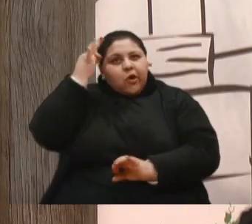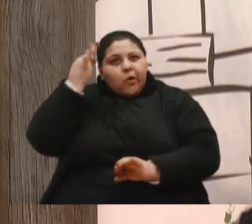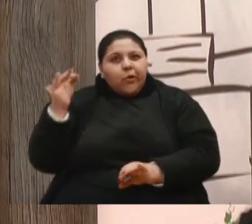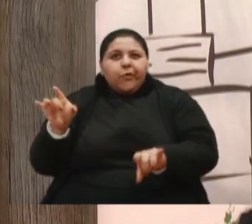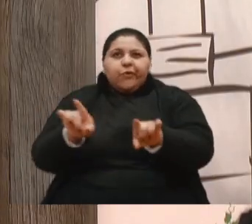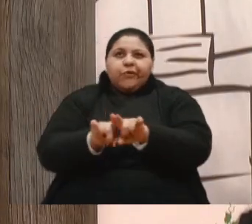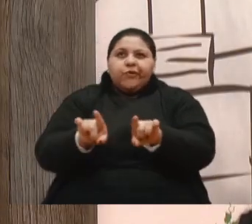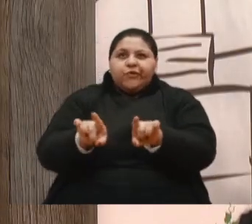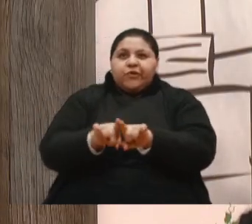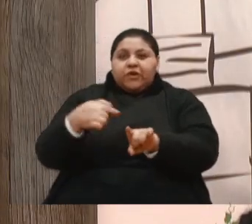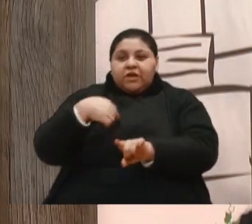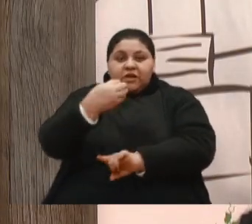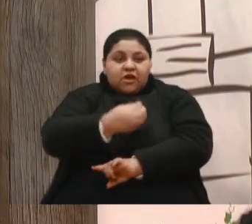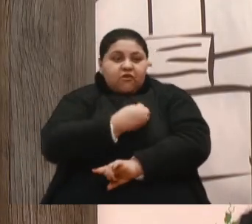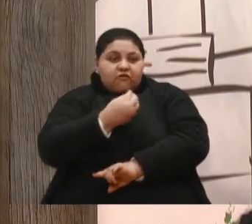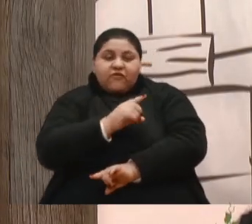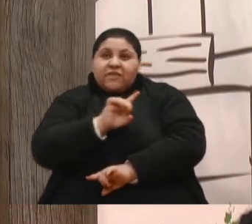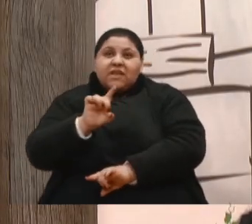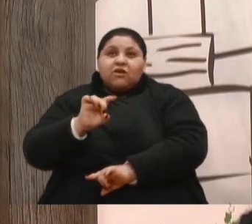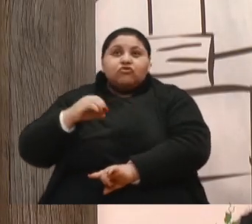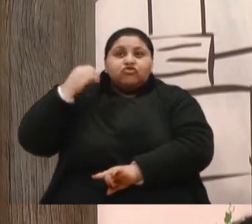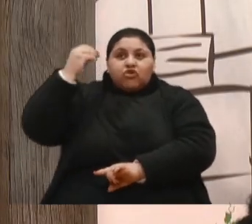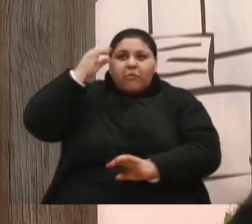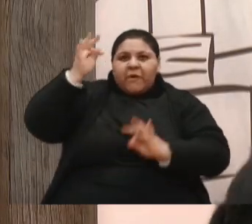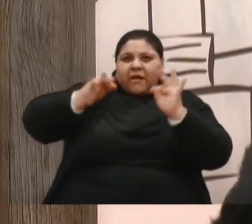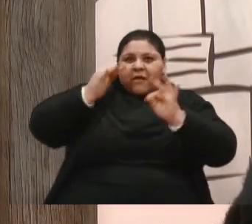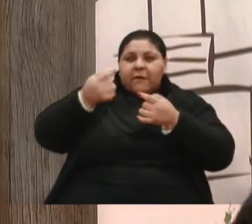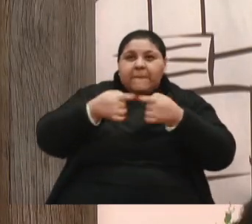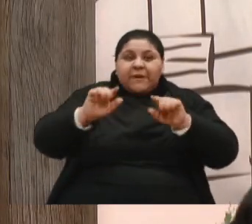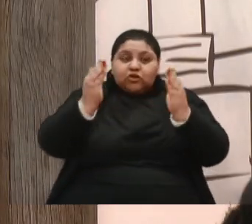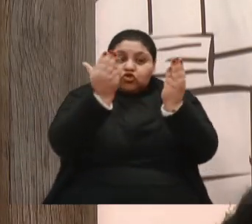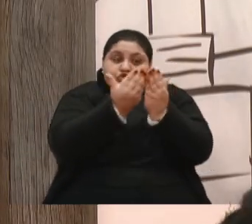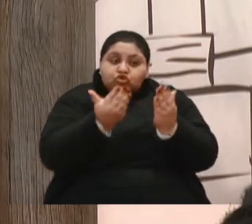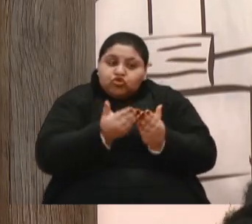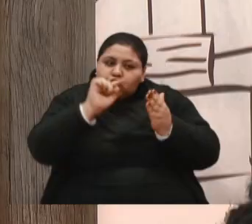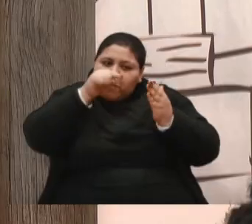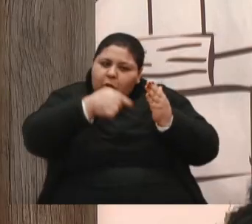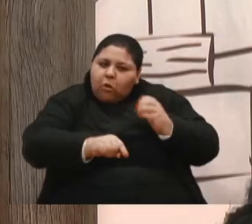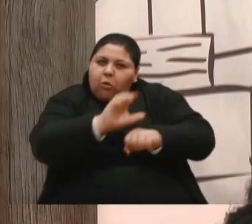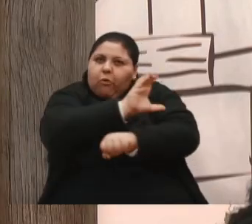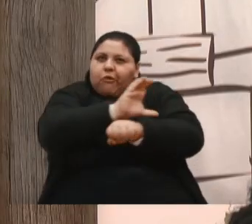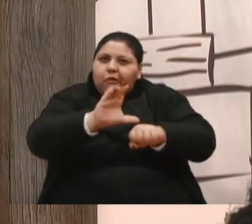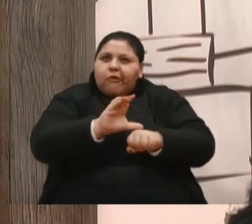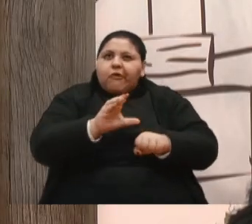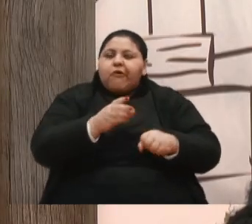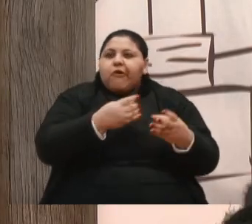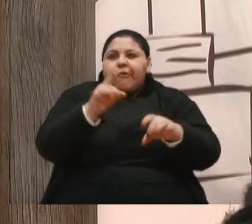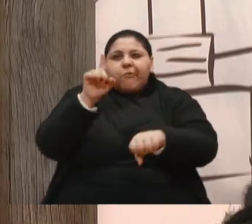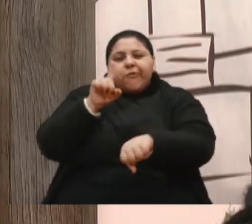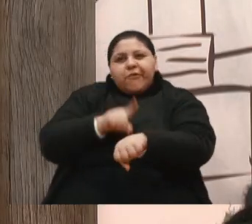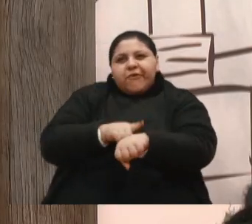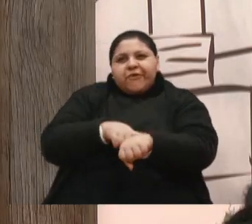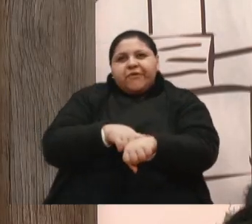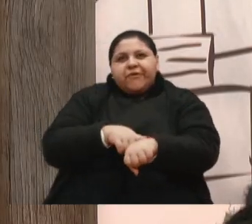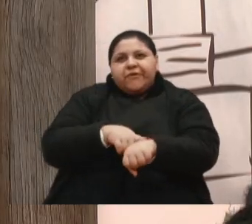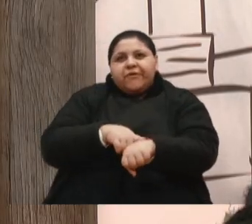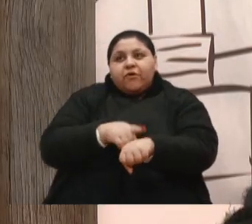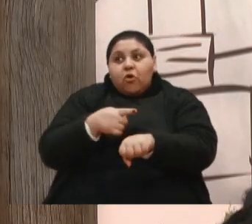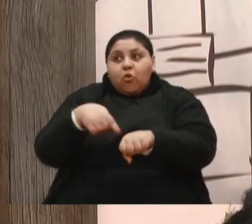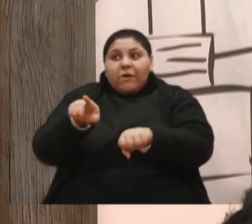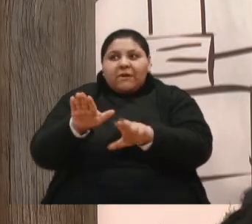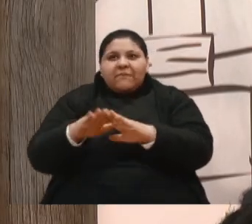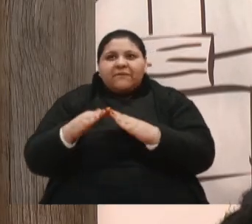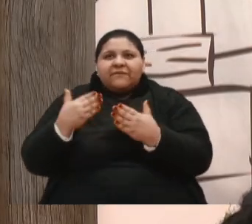independência, entendendo também as coisas que eu vivi, não só pela psicoterapia, mas pelo estudo, pelo curso. Em muitos